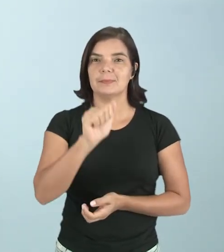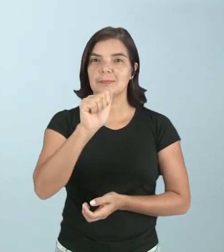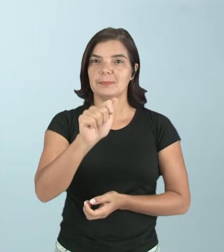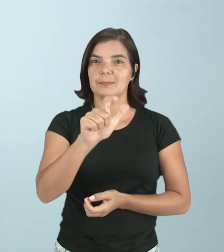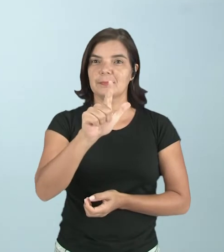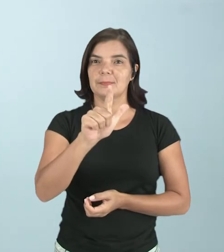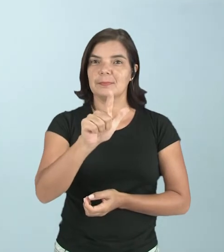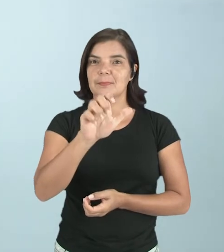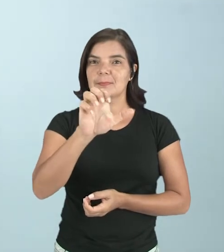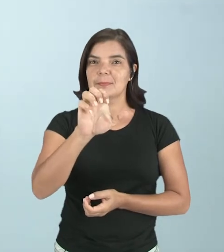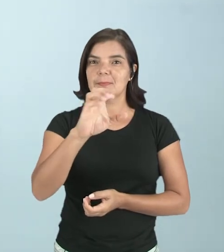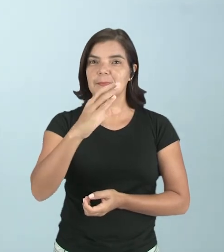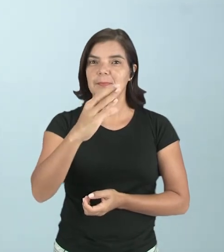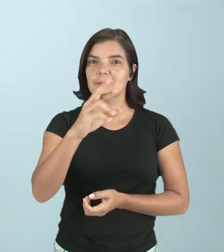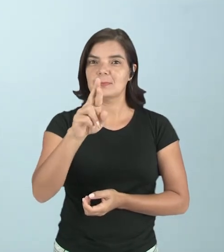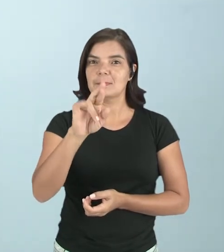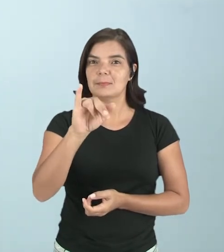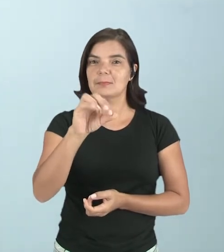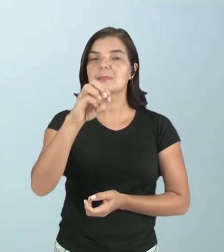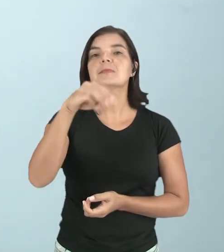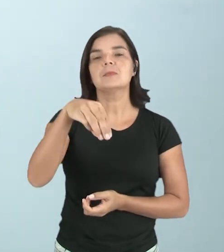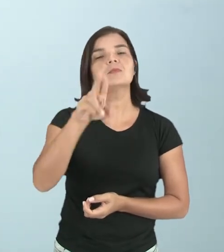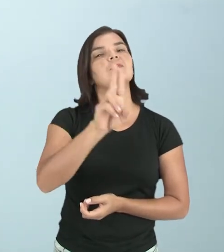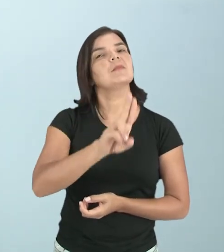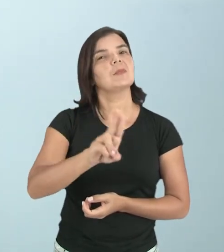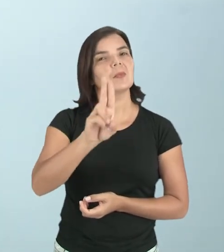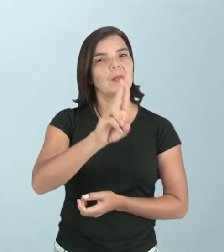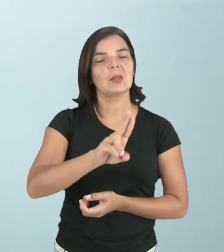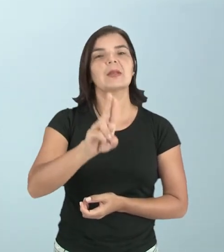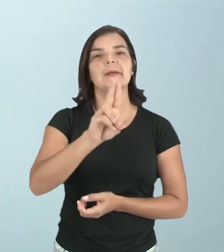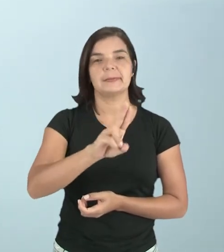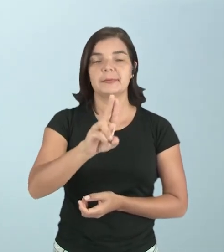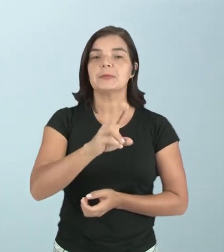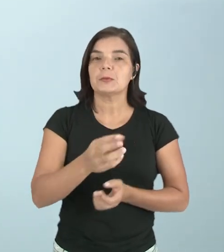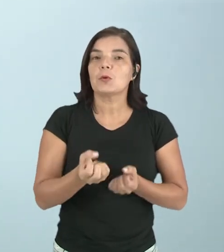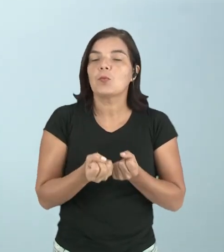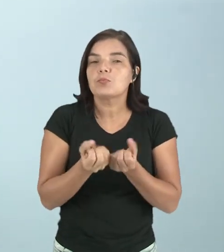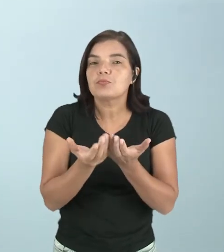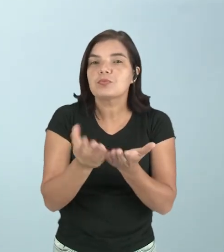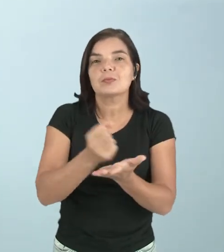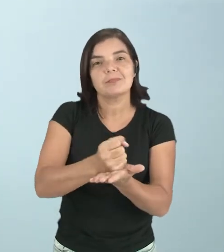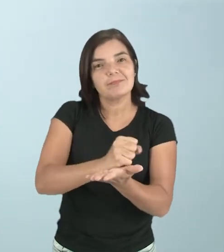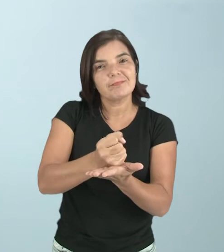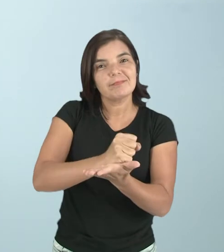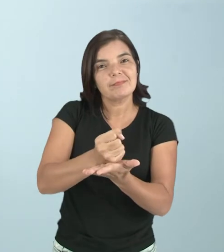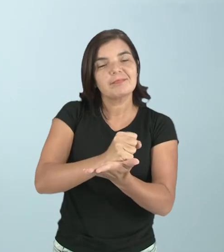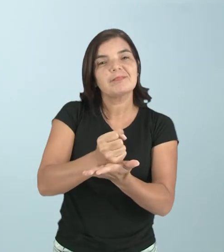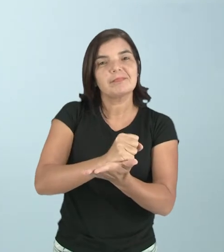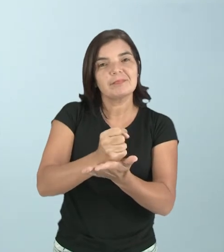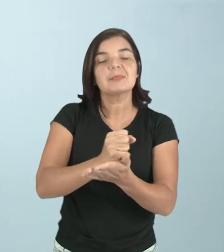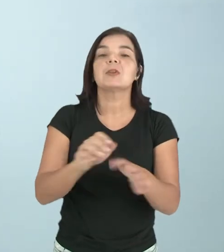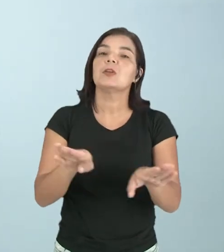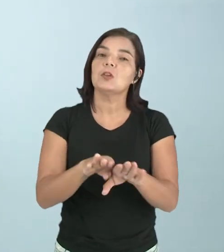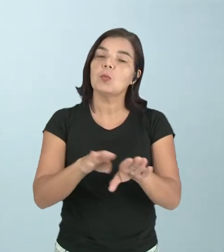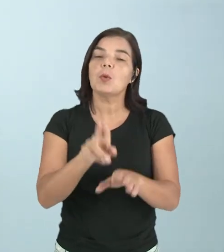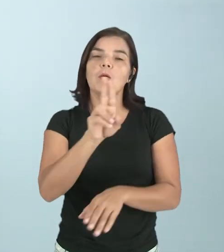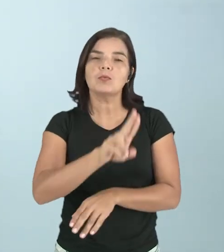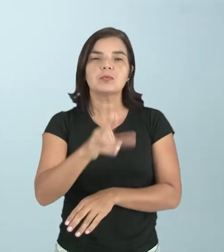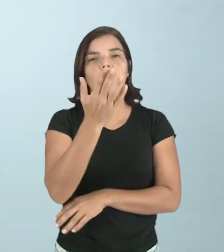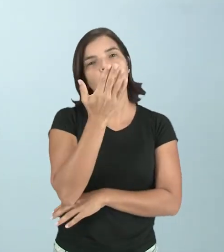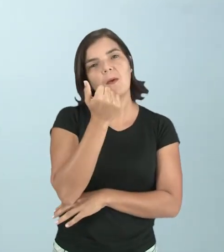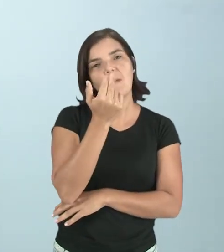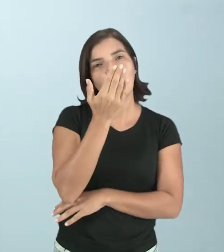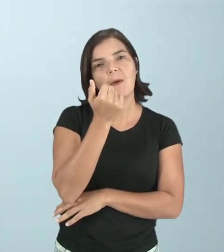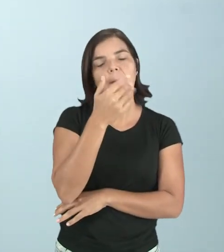alecrim. Bastante usado também como erva, né? Principalmente para fazer a alimentação, deixar